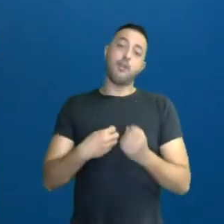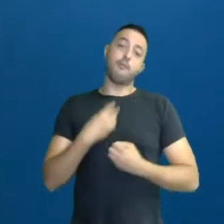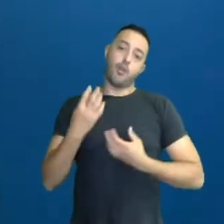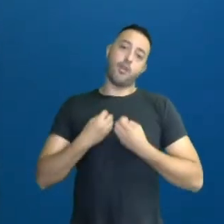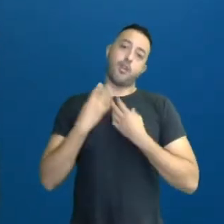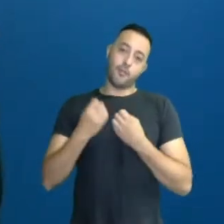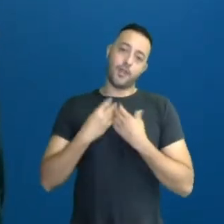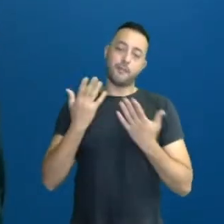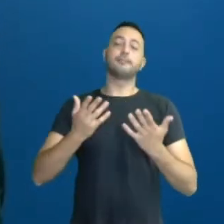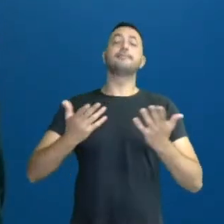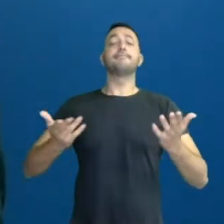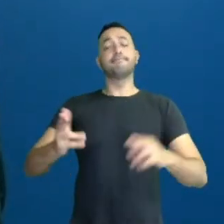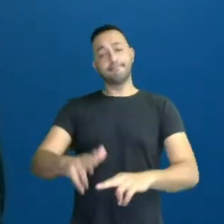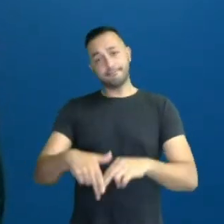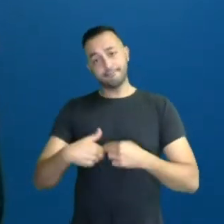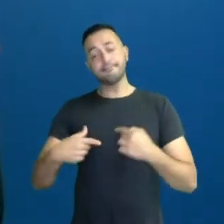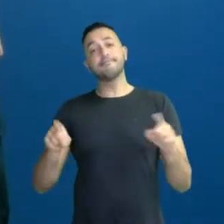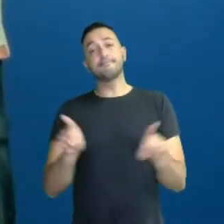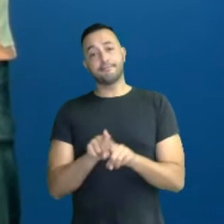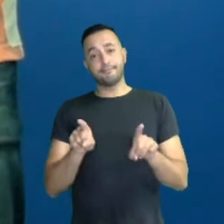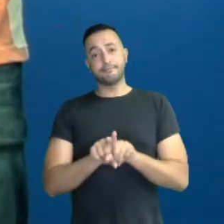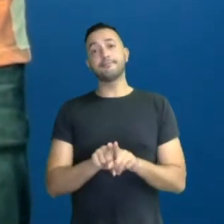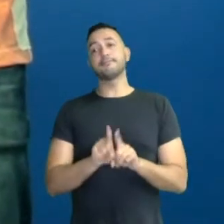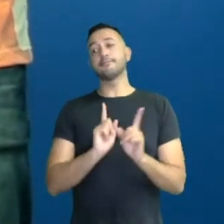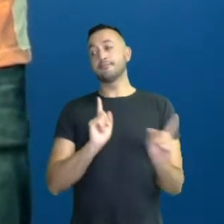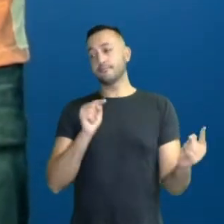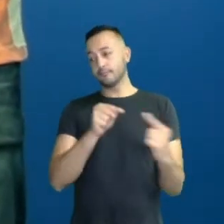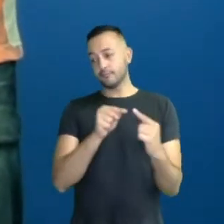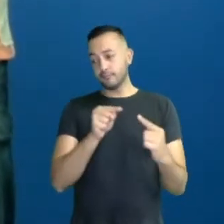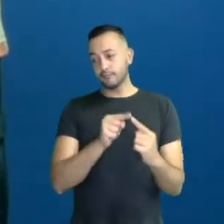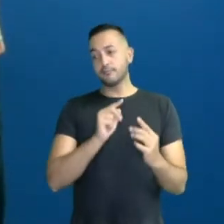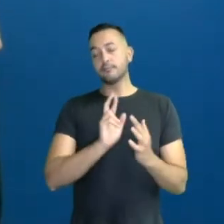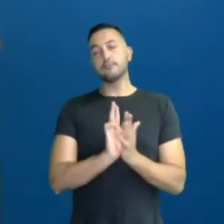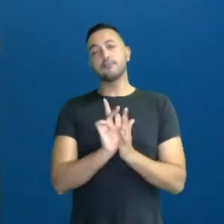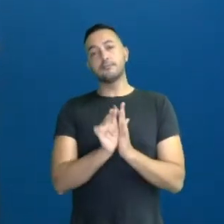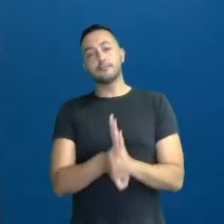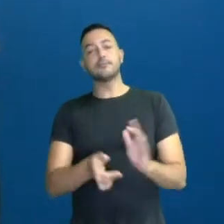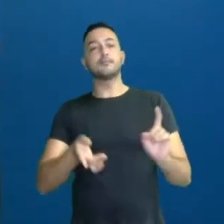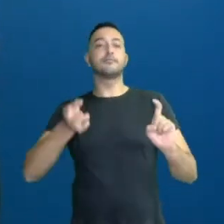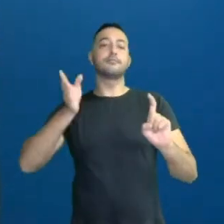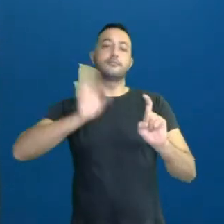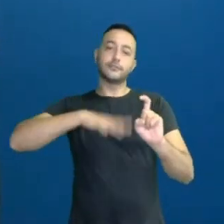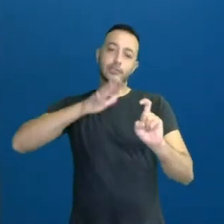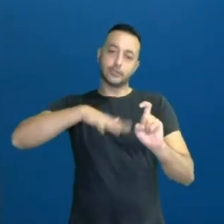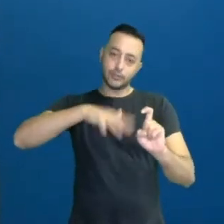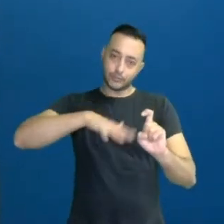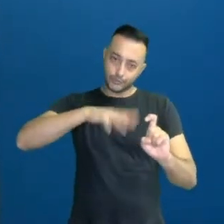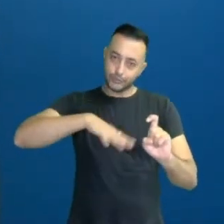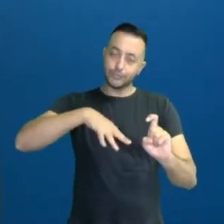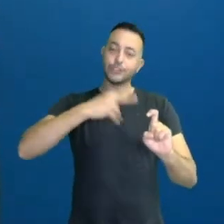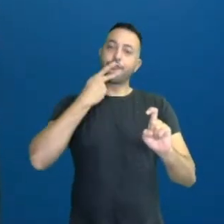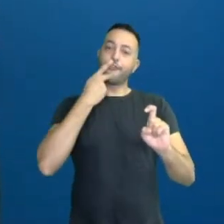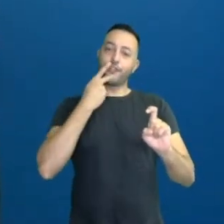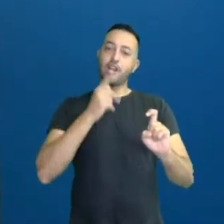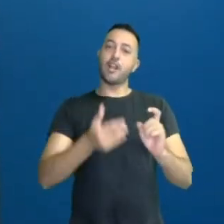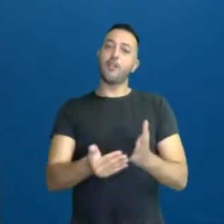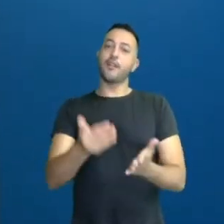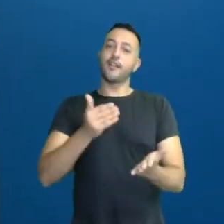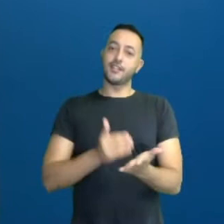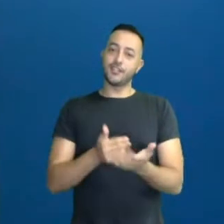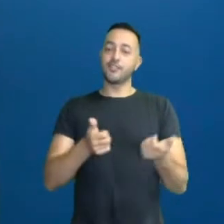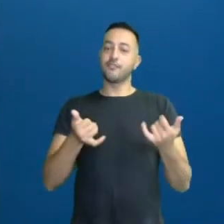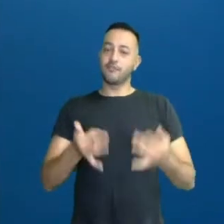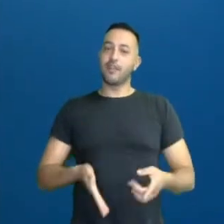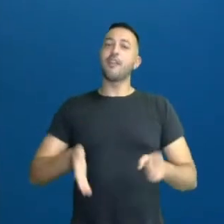esses poemas eles se utilizam também de muito dessa mitologia do qual falávamos anteriormente,